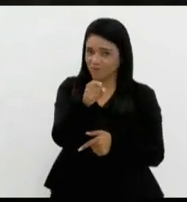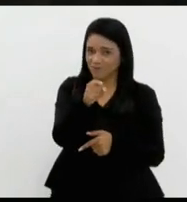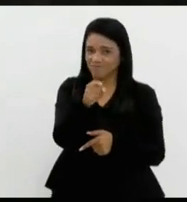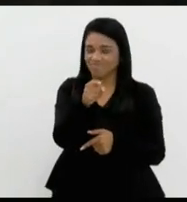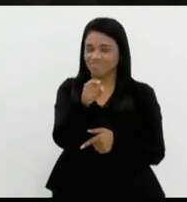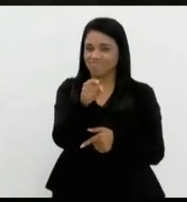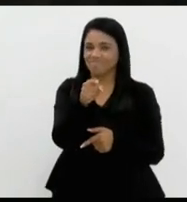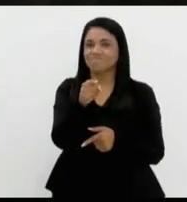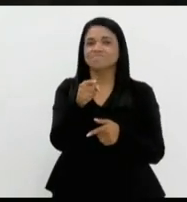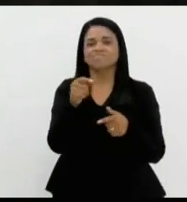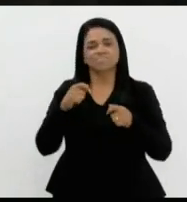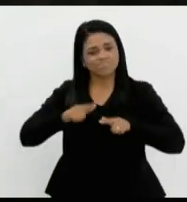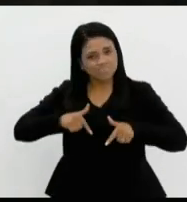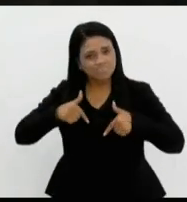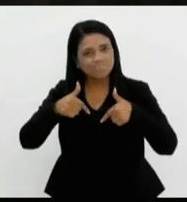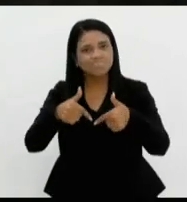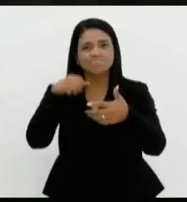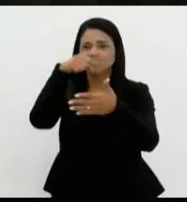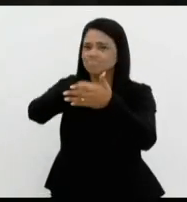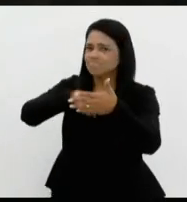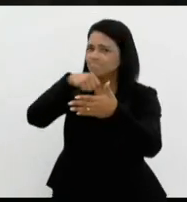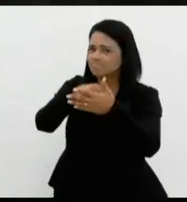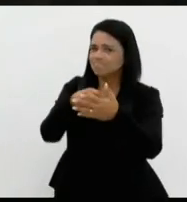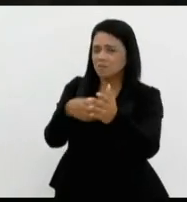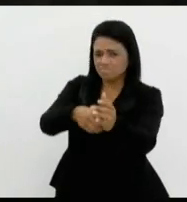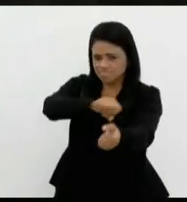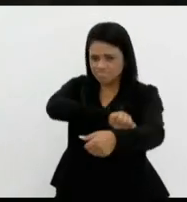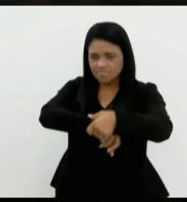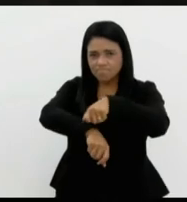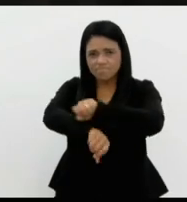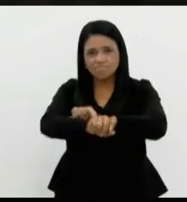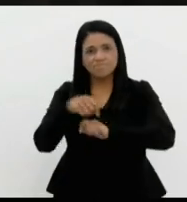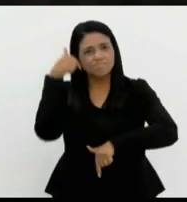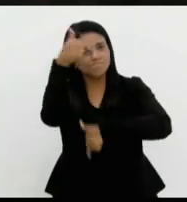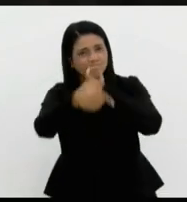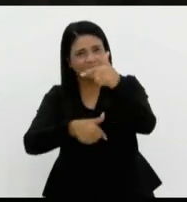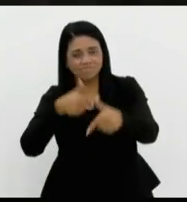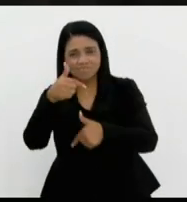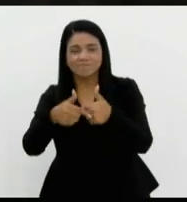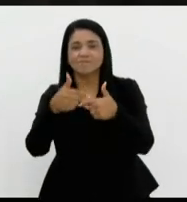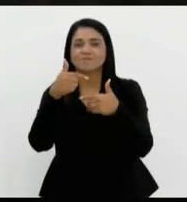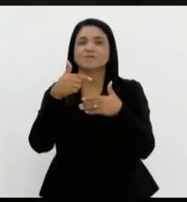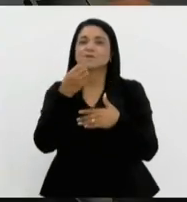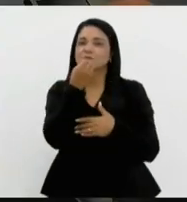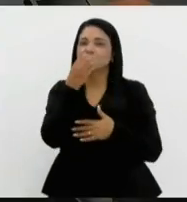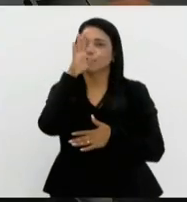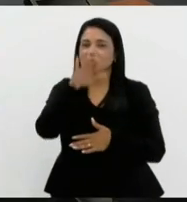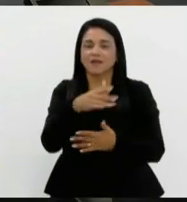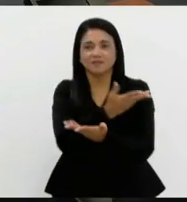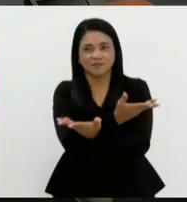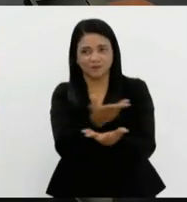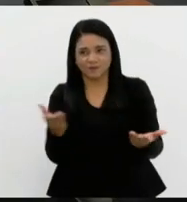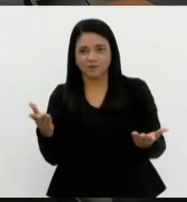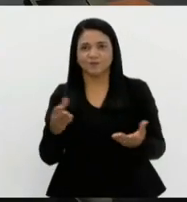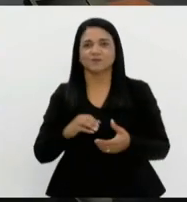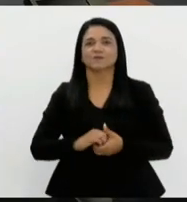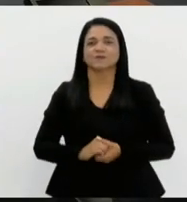a gente está aqui, é por vocês que a gente se esforça e trabalha cada vez mais. Uma boa tarde a todos e todas.